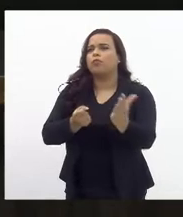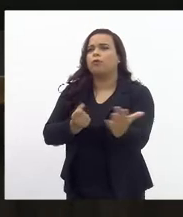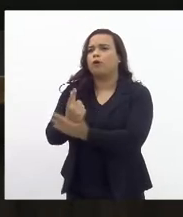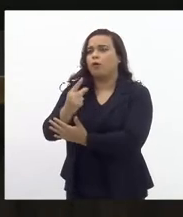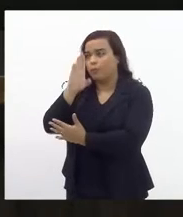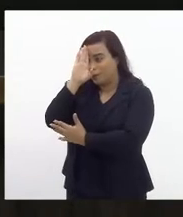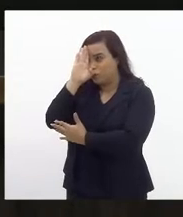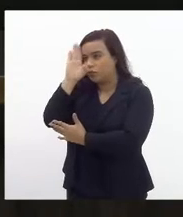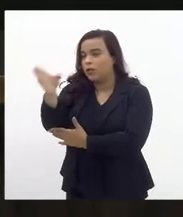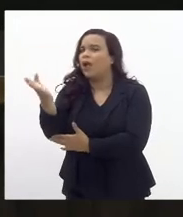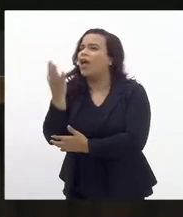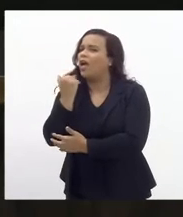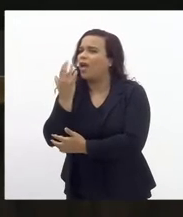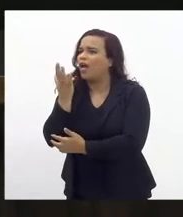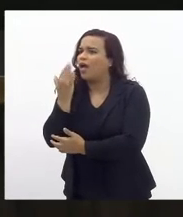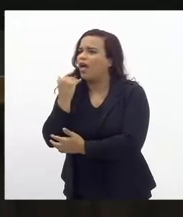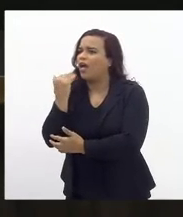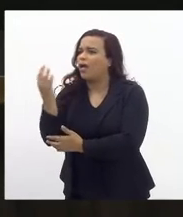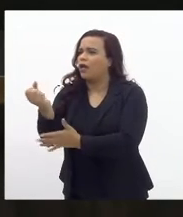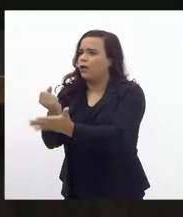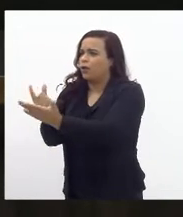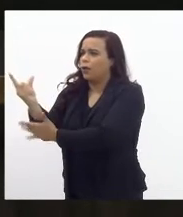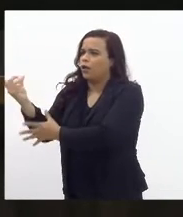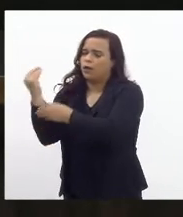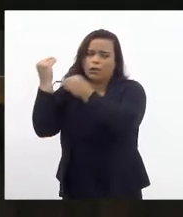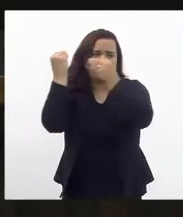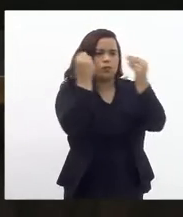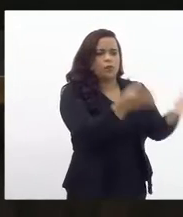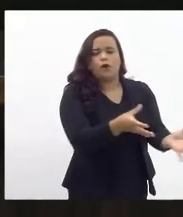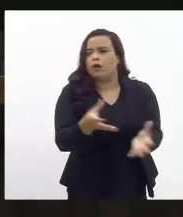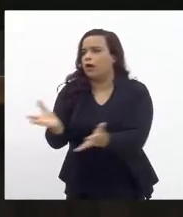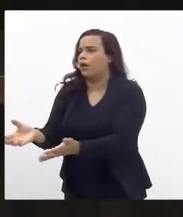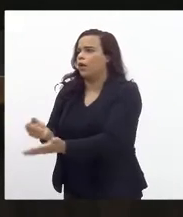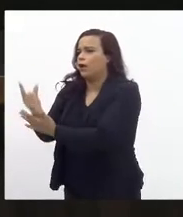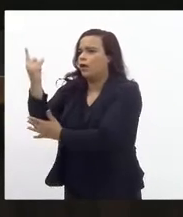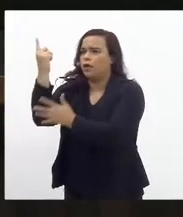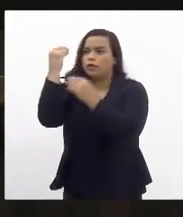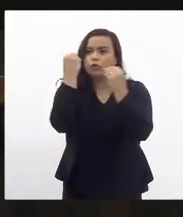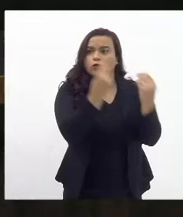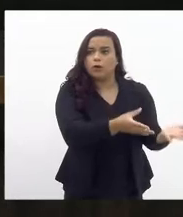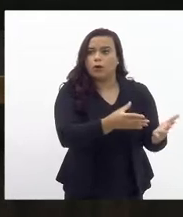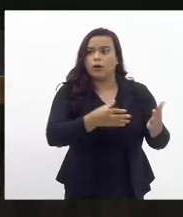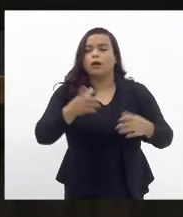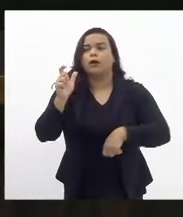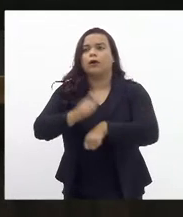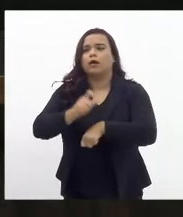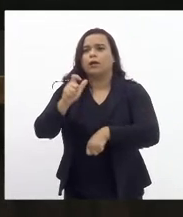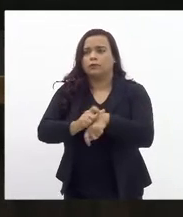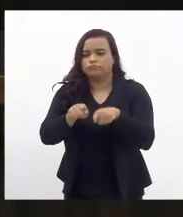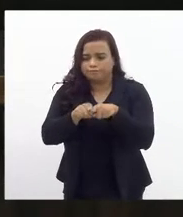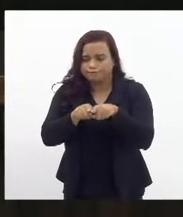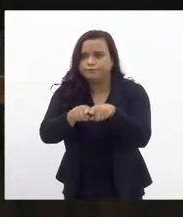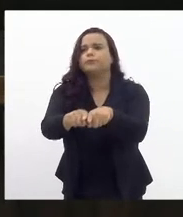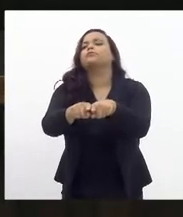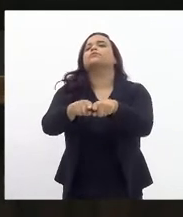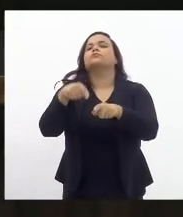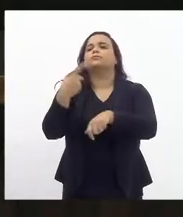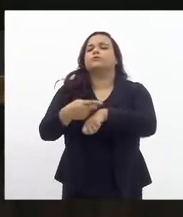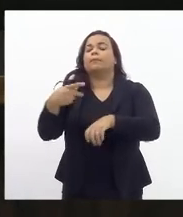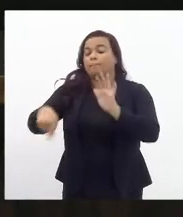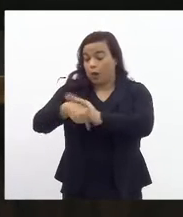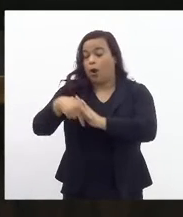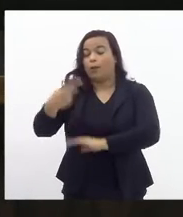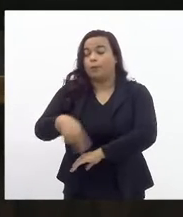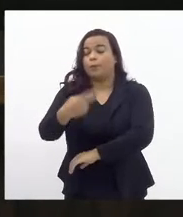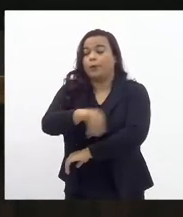direta de alimentos com doação simultânea no Estado do Rio de Janeiro. em discussão. Não havendo o que querer discutir, encerrado a discussão